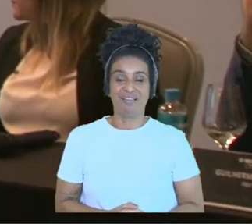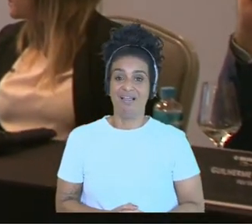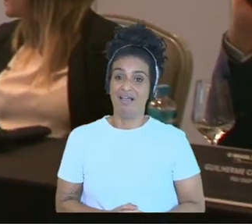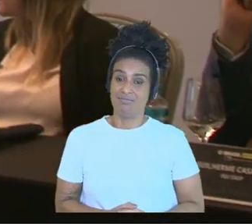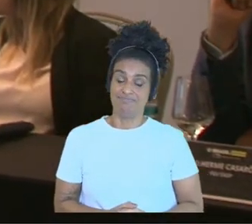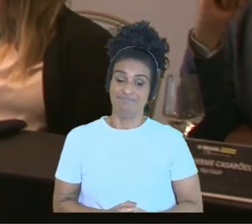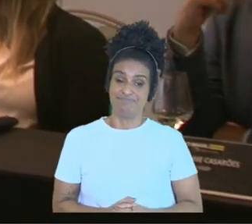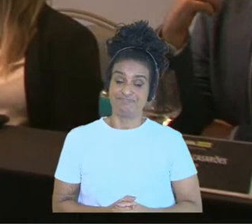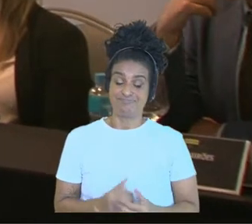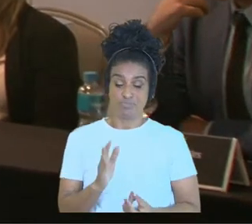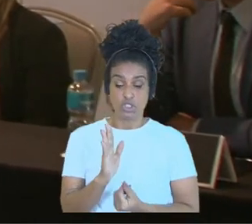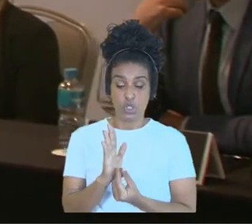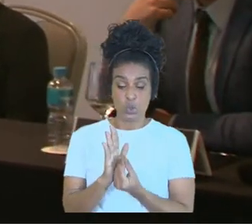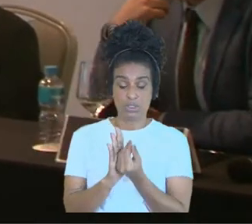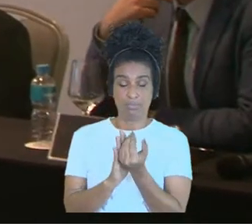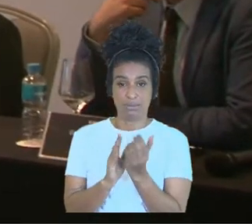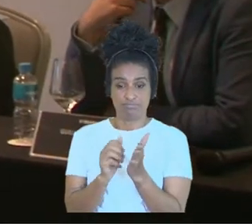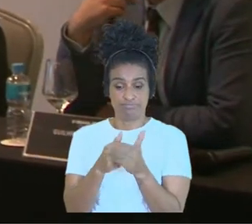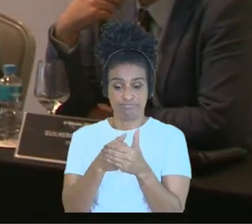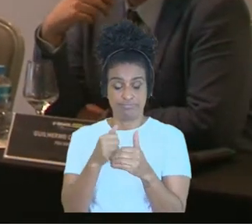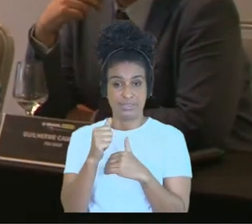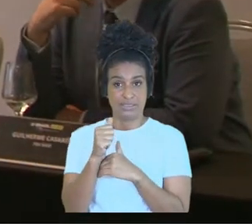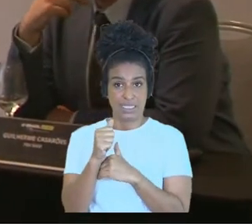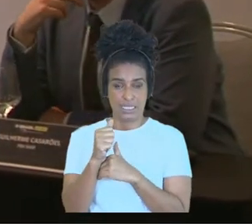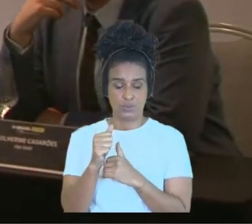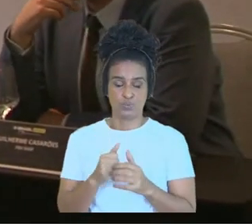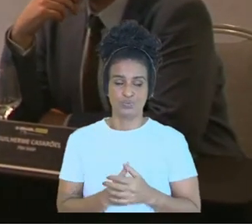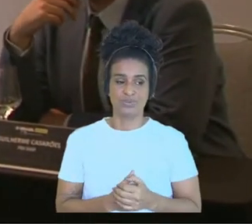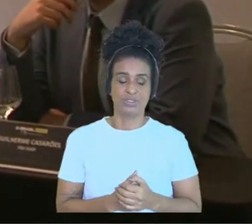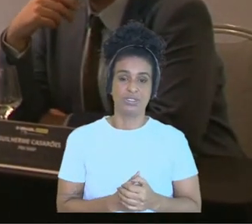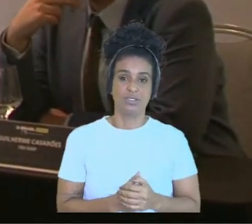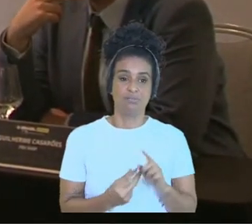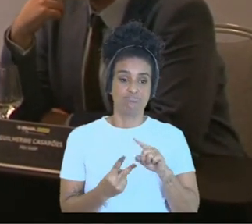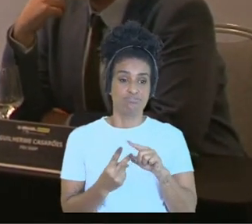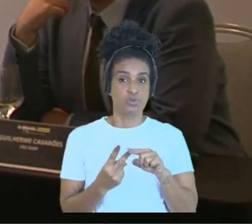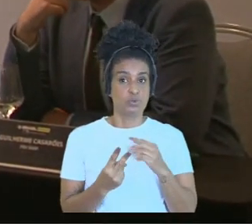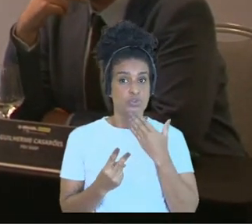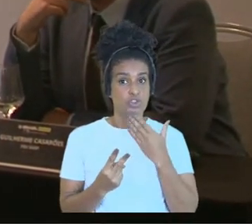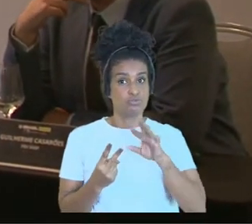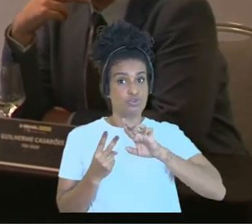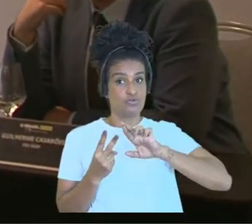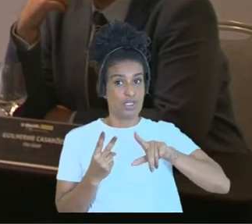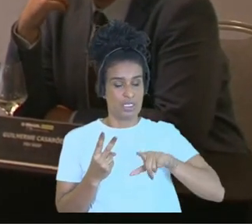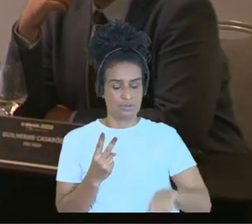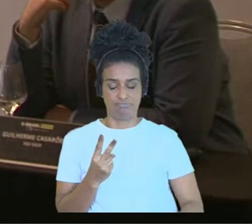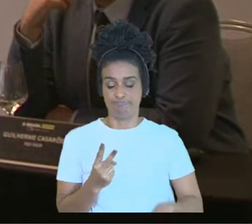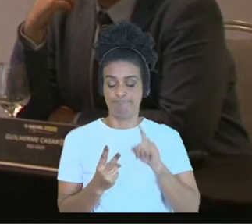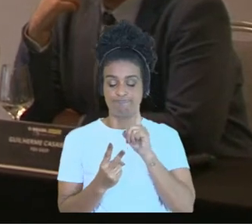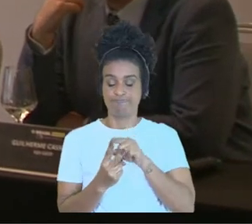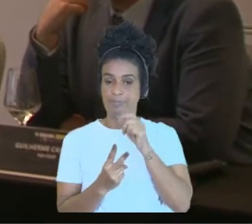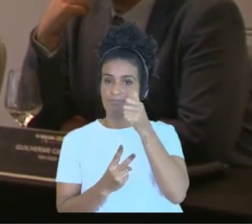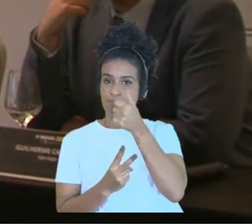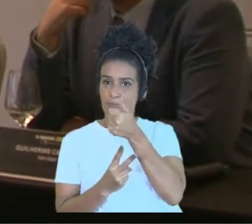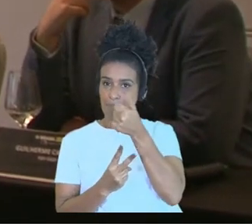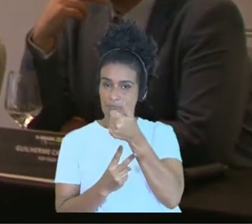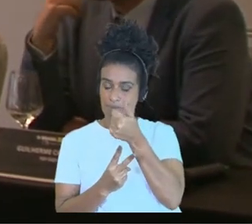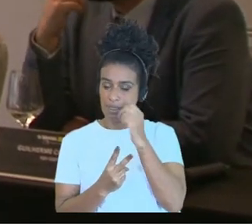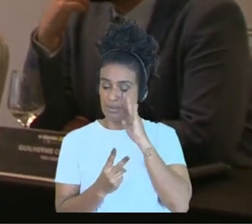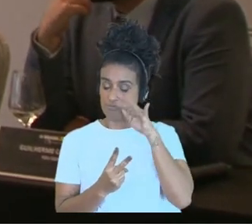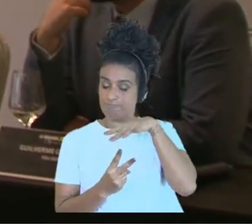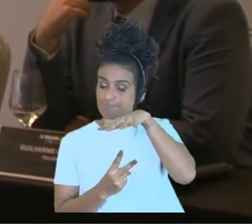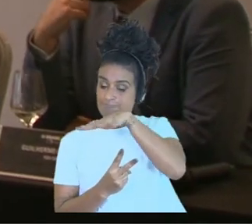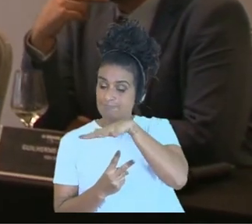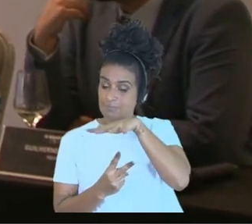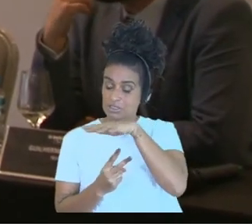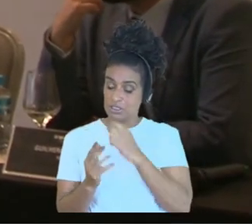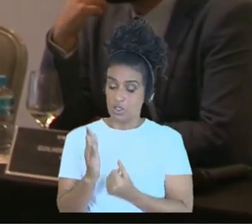Sobre orçamento secreto, eu acho que tem que fazer 2 distinções fundamentais. A primeira é que uma dimensão é o